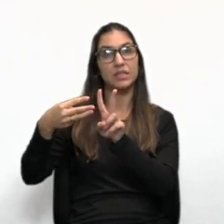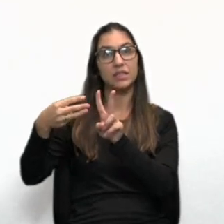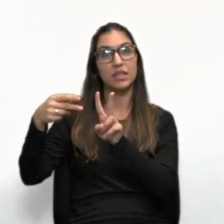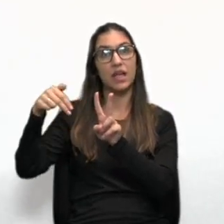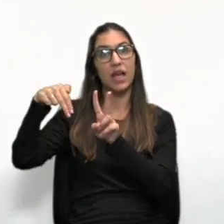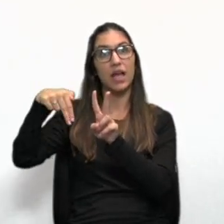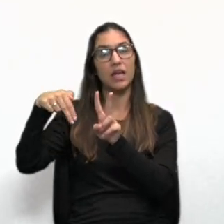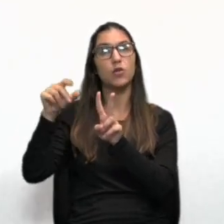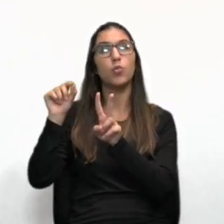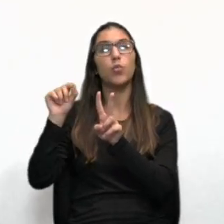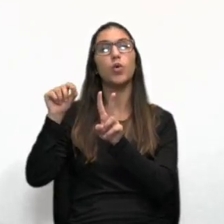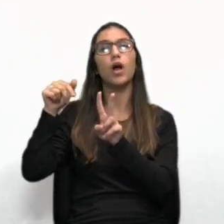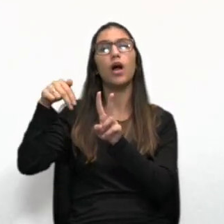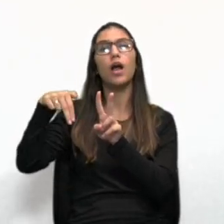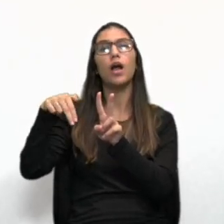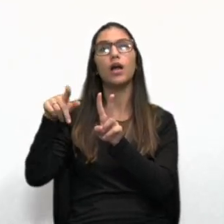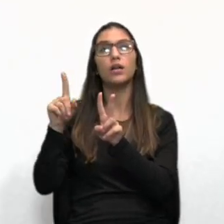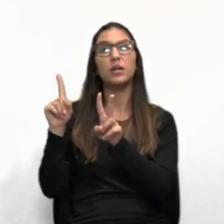N. Então, o que é esse N?